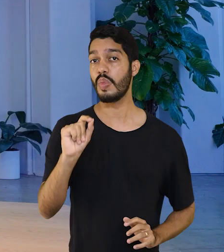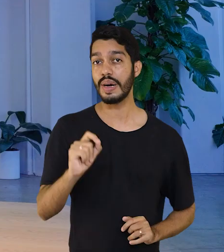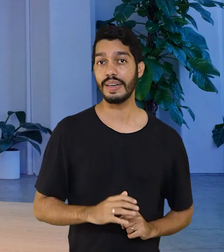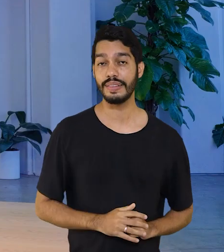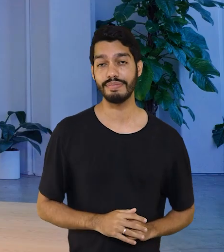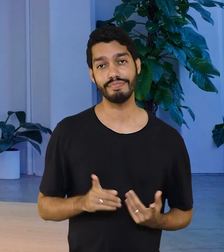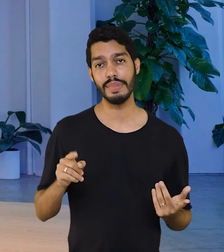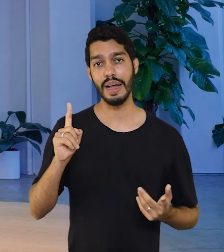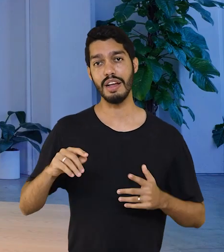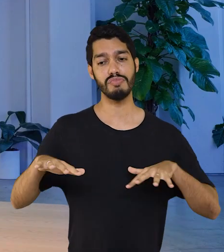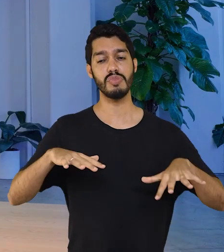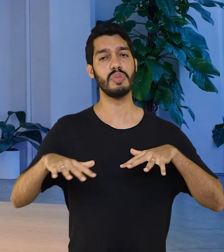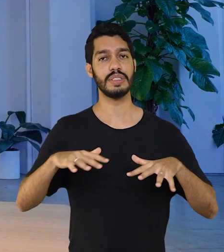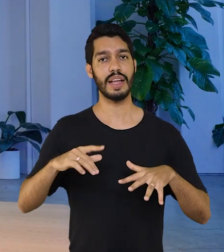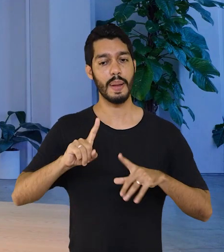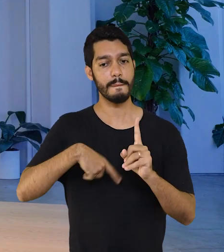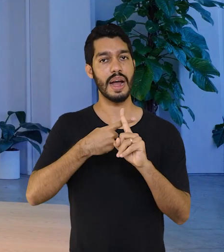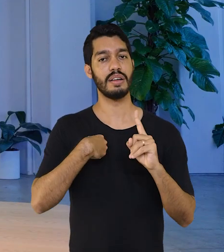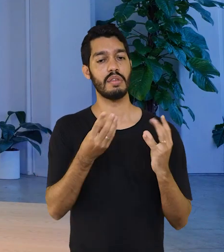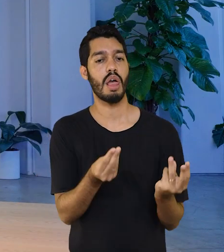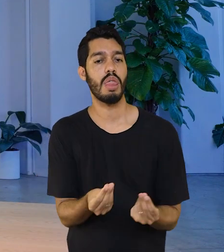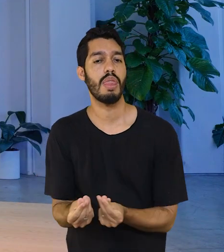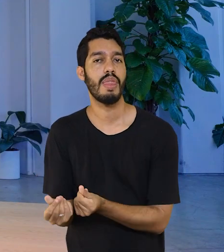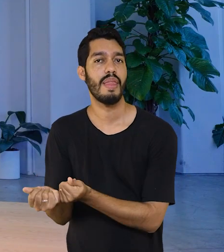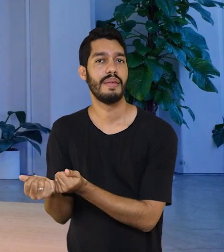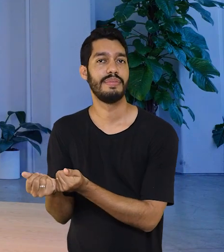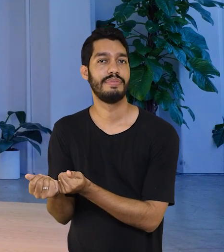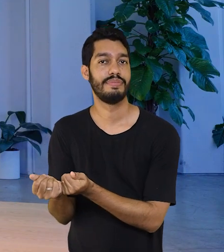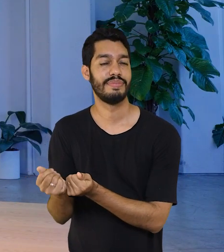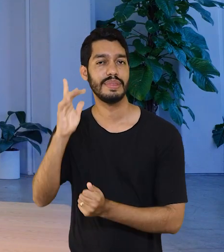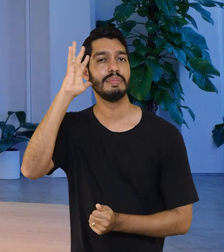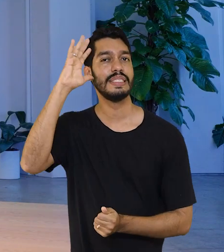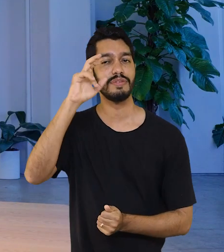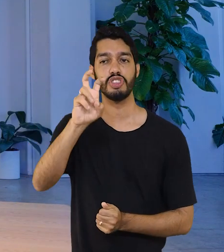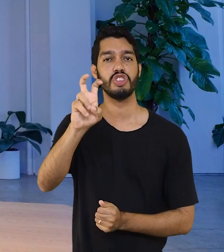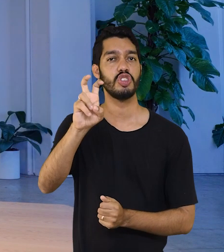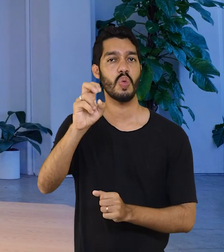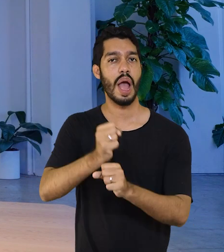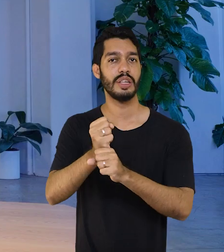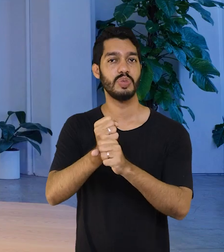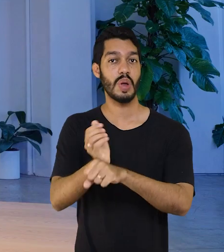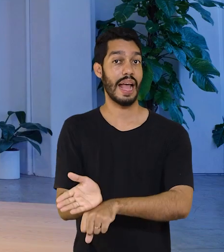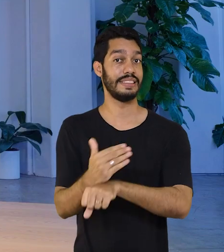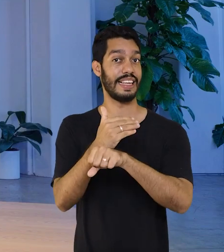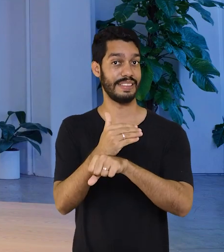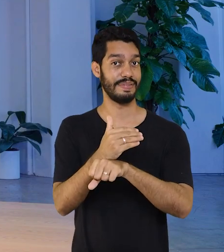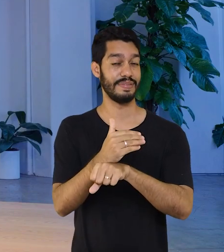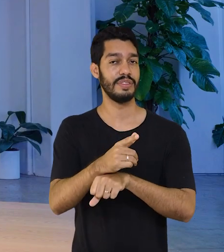todas elas? É um movimento de maior fragmentação. Então, pensa que há 5 anos